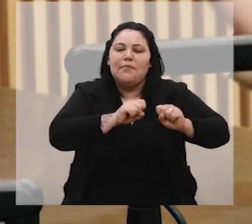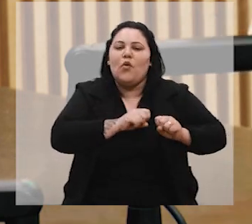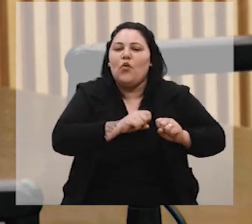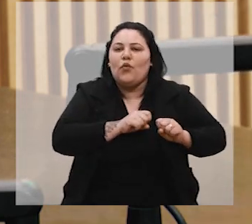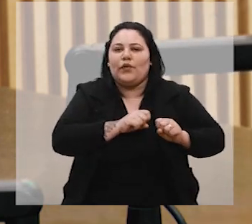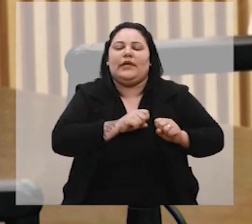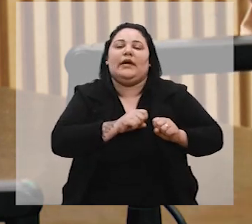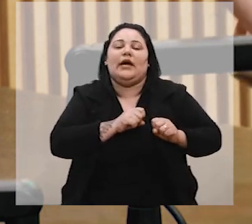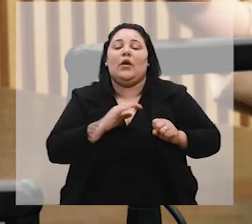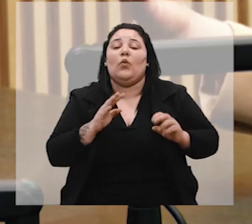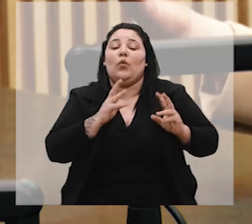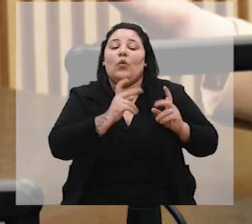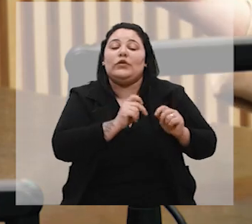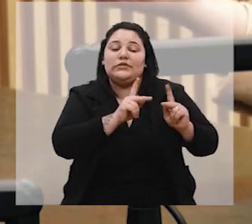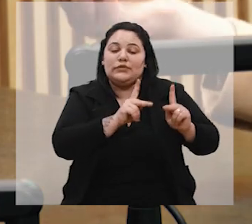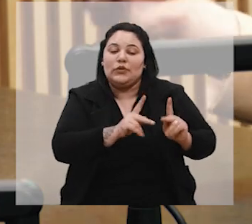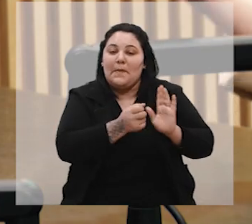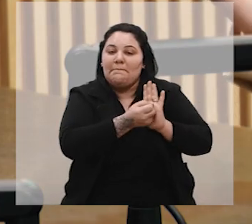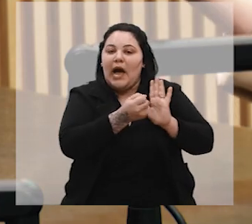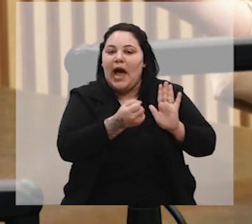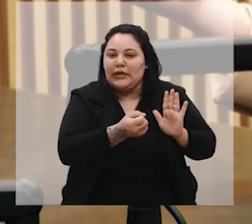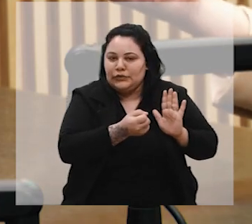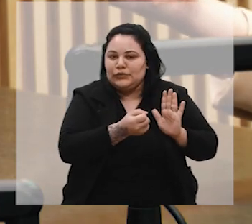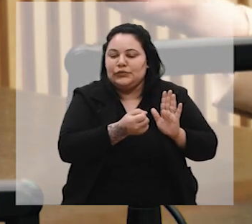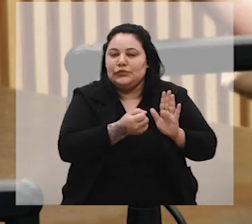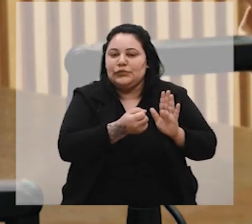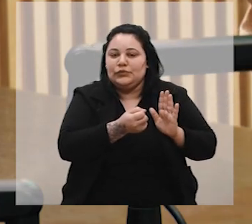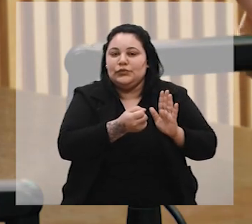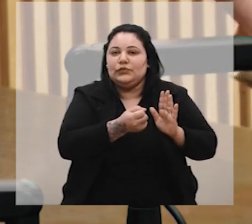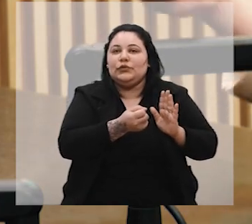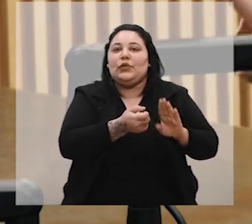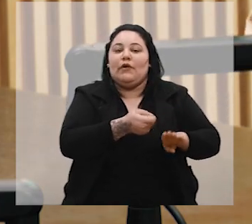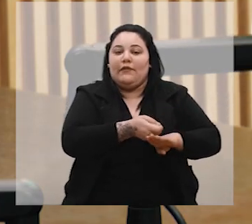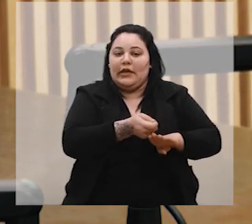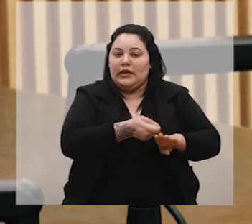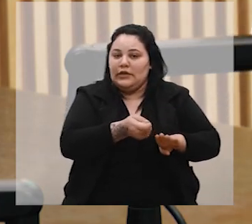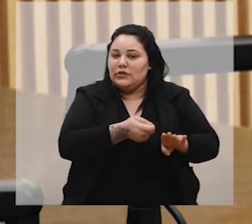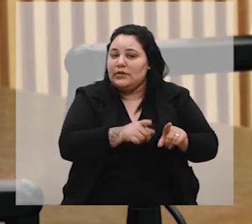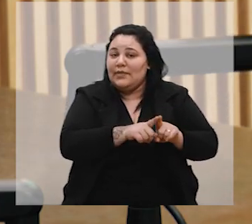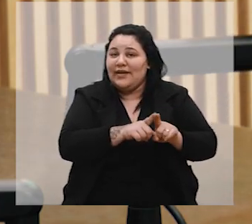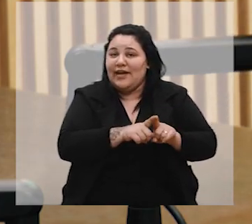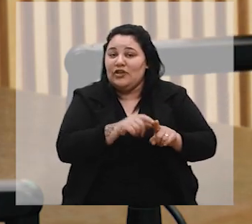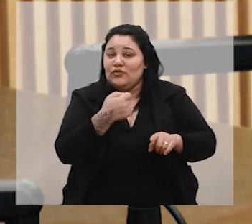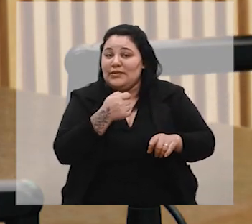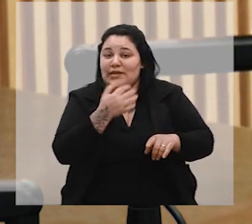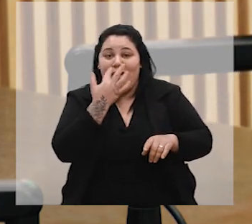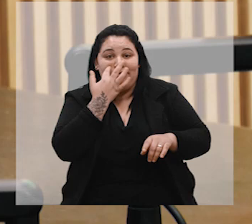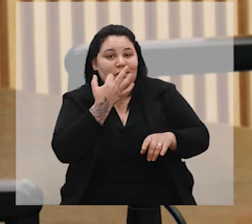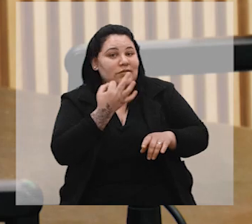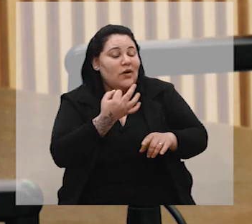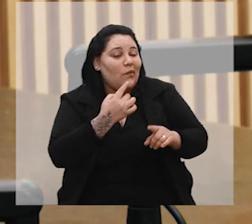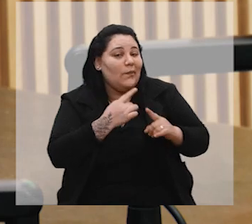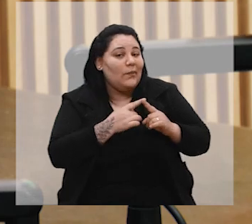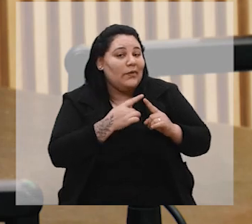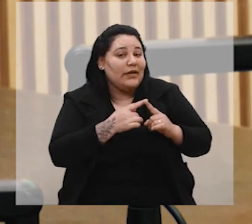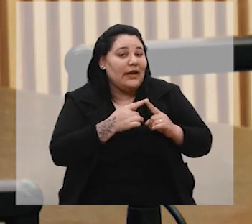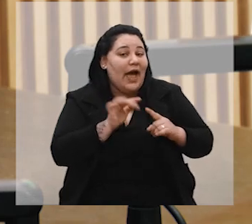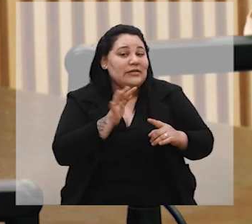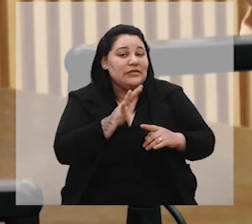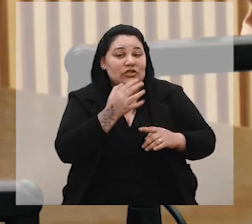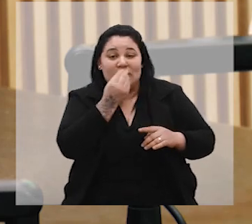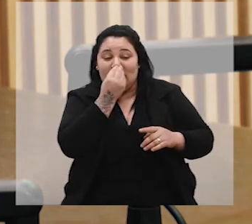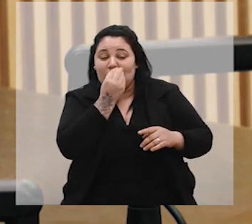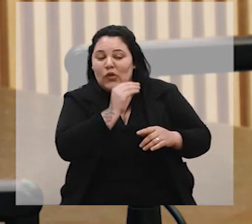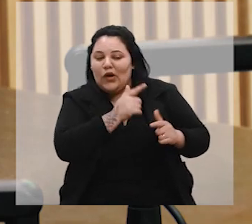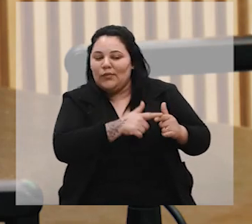de pessoas atingiu, mas assim, nós temos que ficar muito atentos, porque a gente às vezes subestima o problema, né? Então é como eu falei antes,